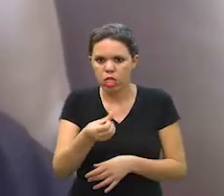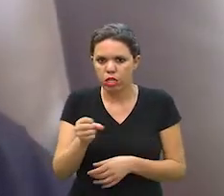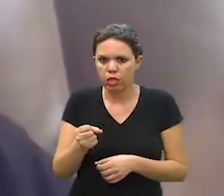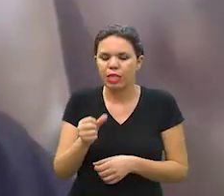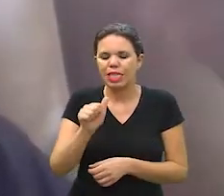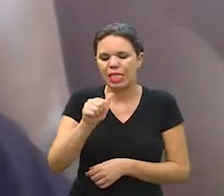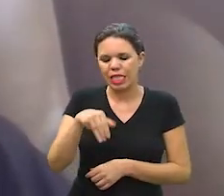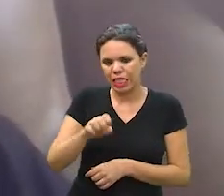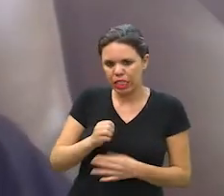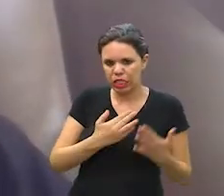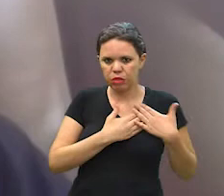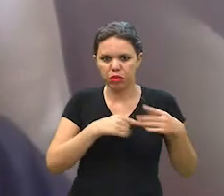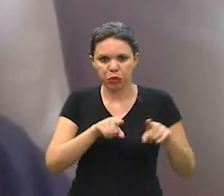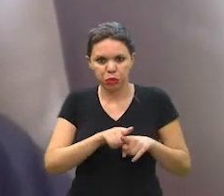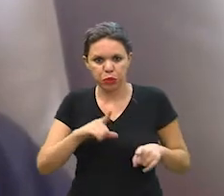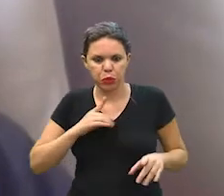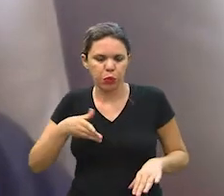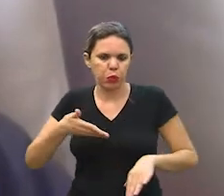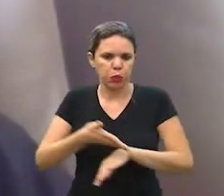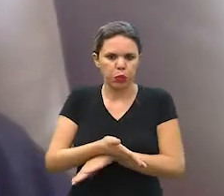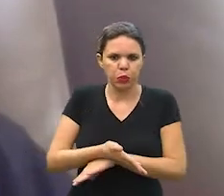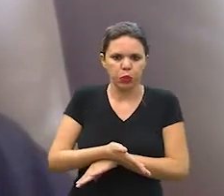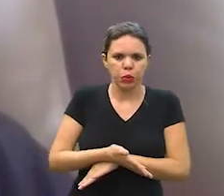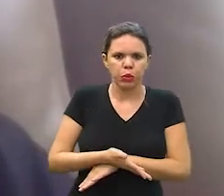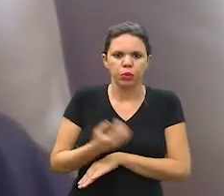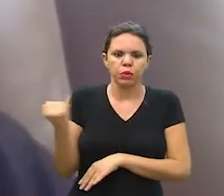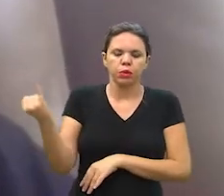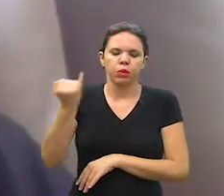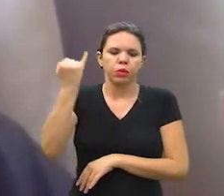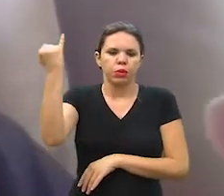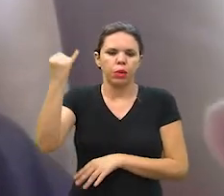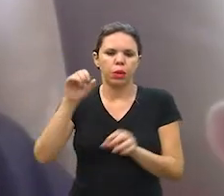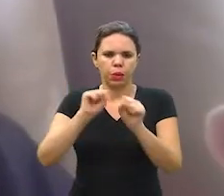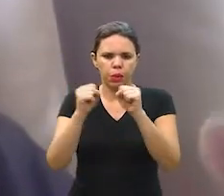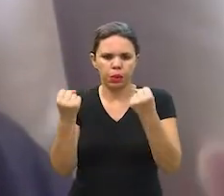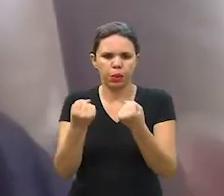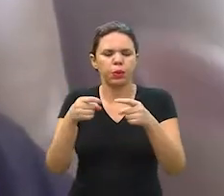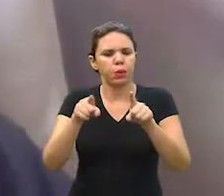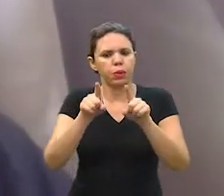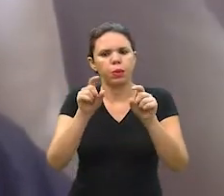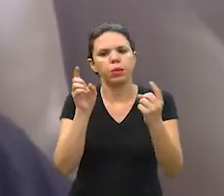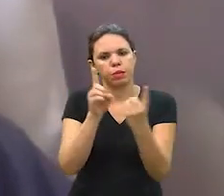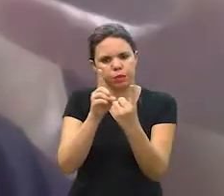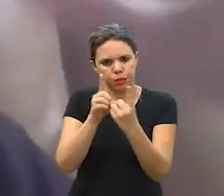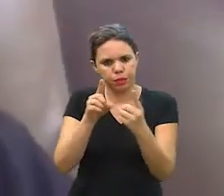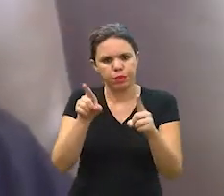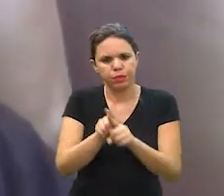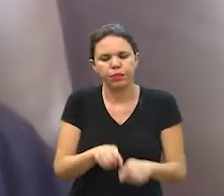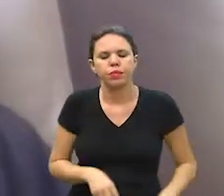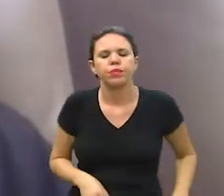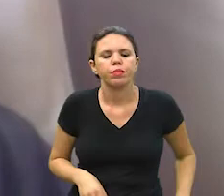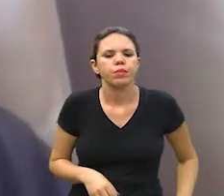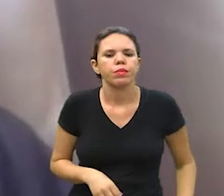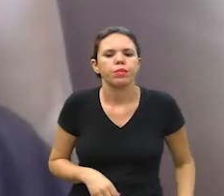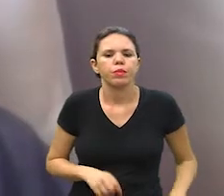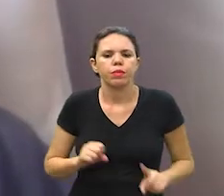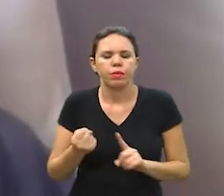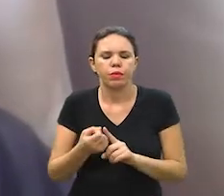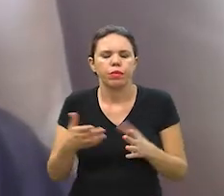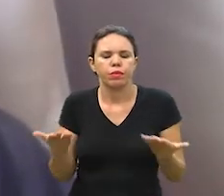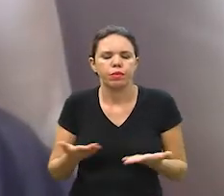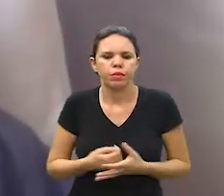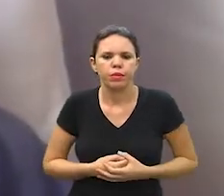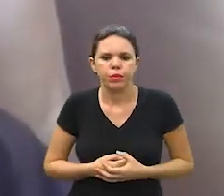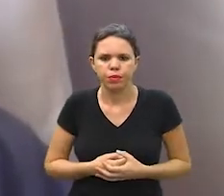AMES, então ele também entra numa parte importante da assistência. Então tem essa questão.